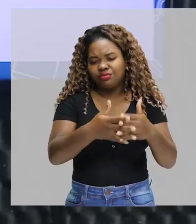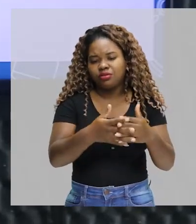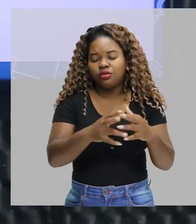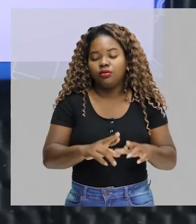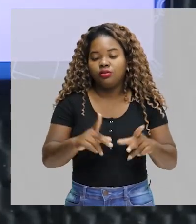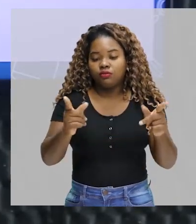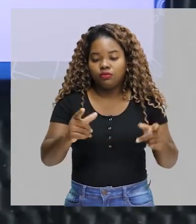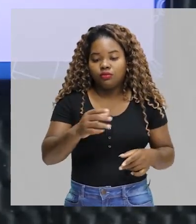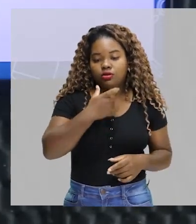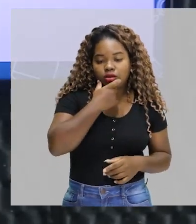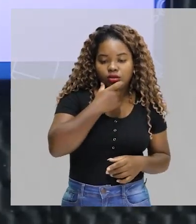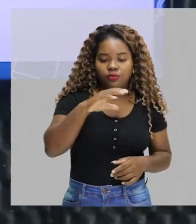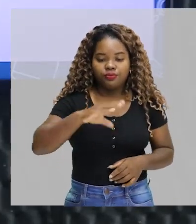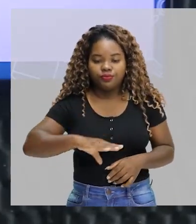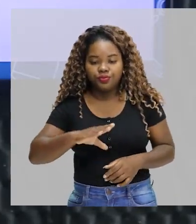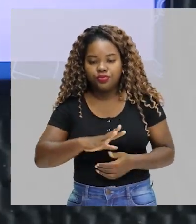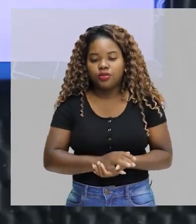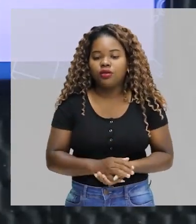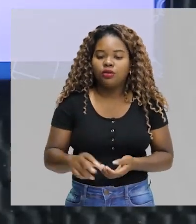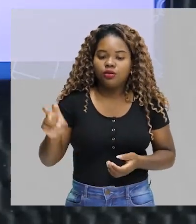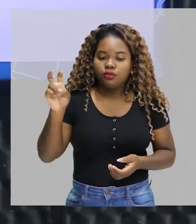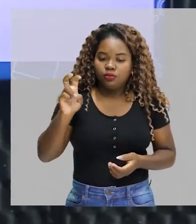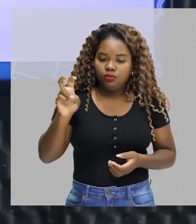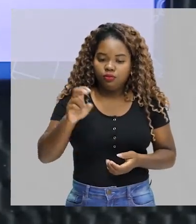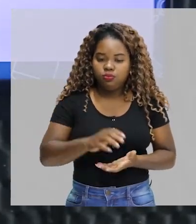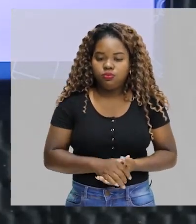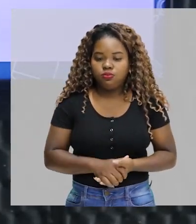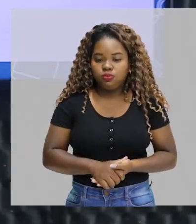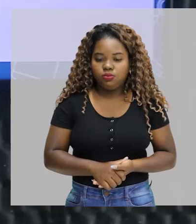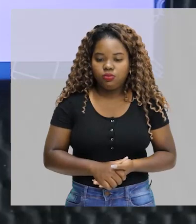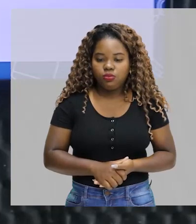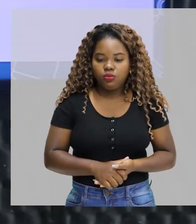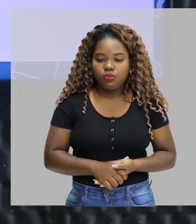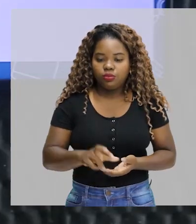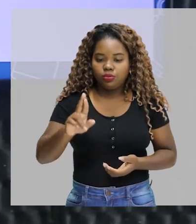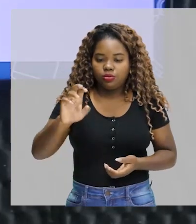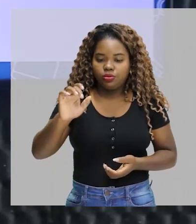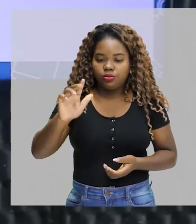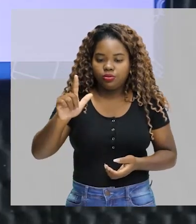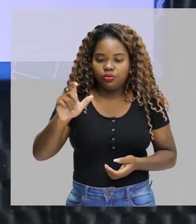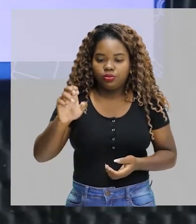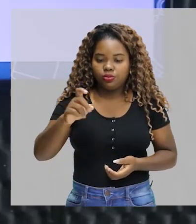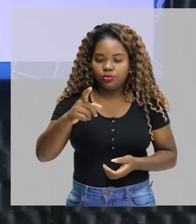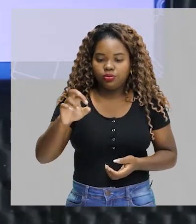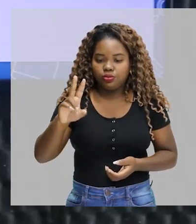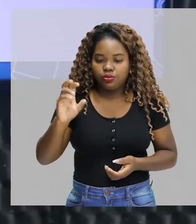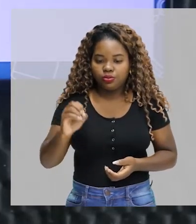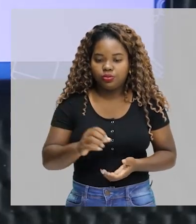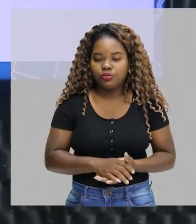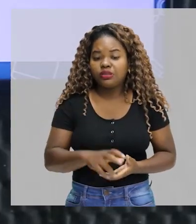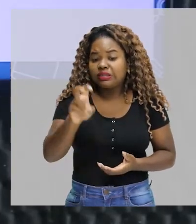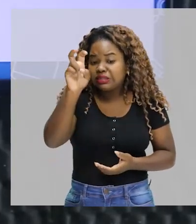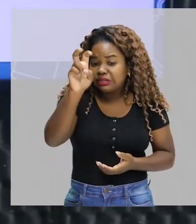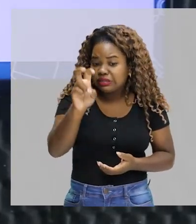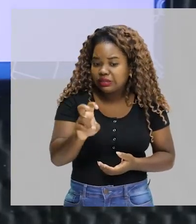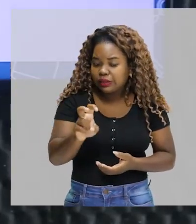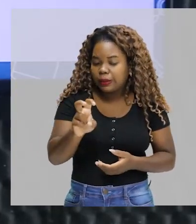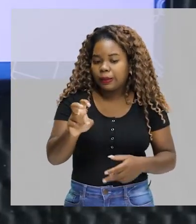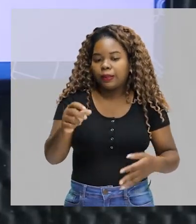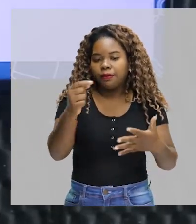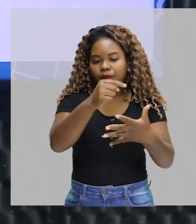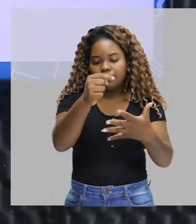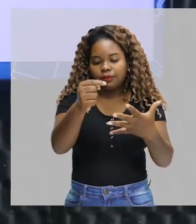para o português. E vamos falar também dos pronomes reflexivos. Bom, esses 5 pronomes, essas